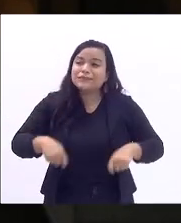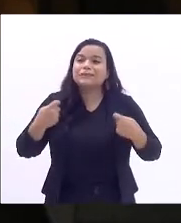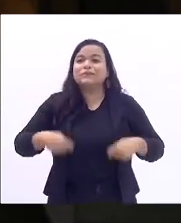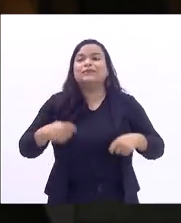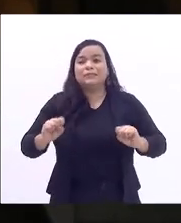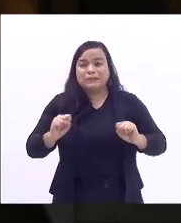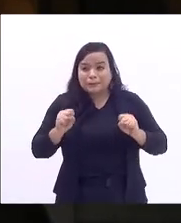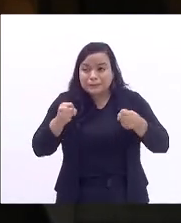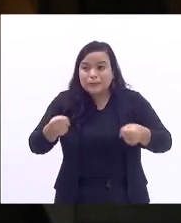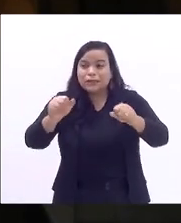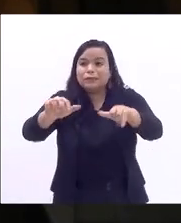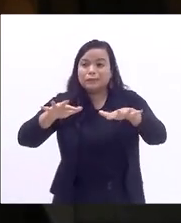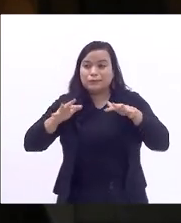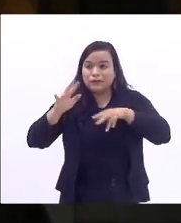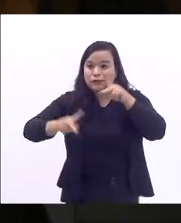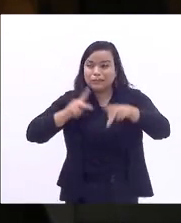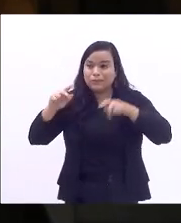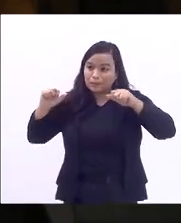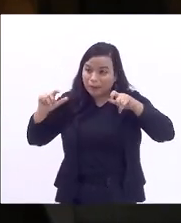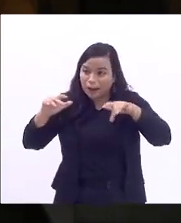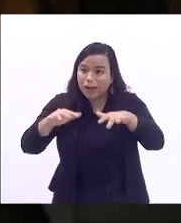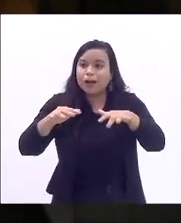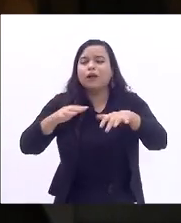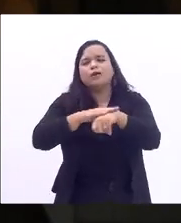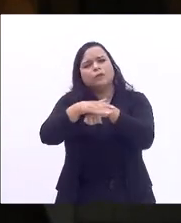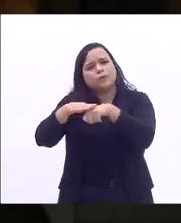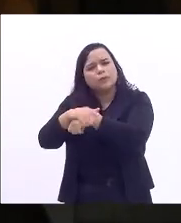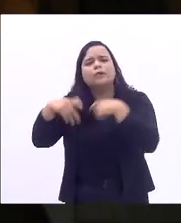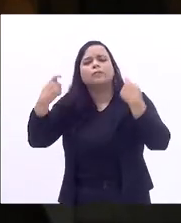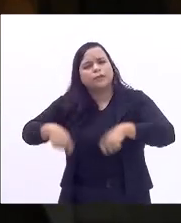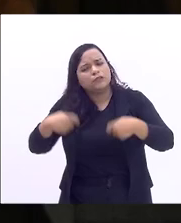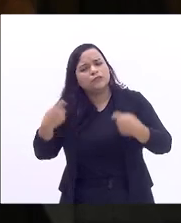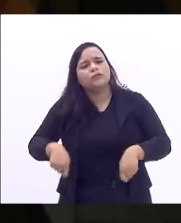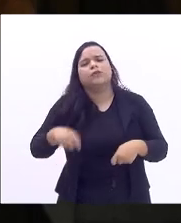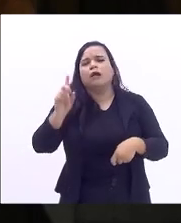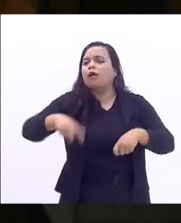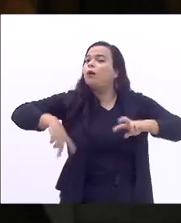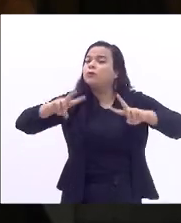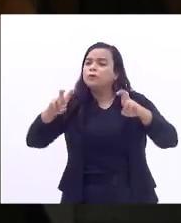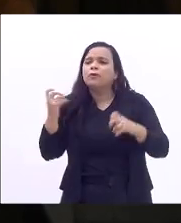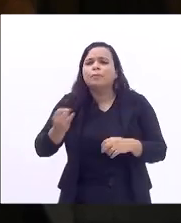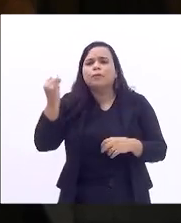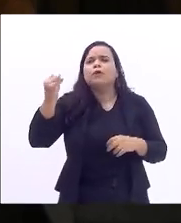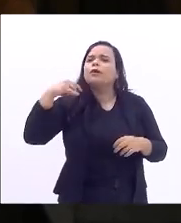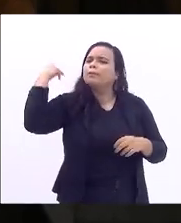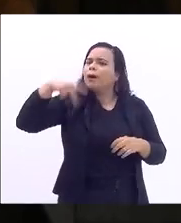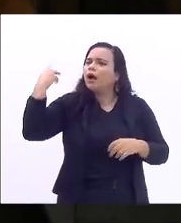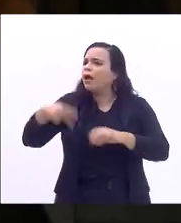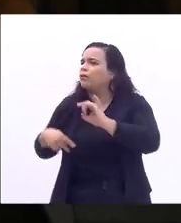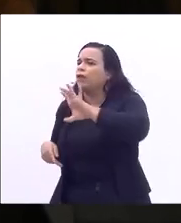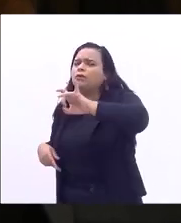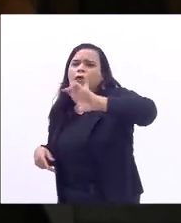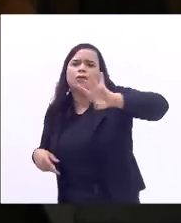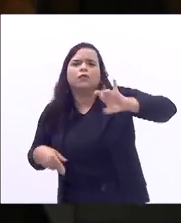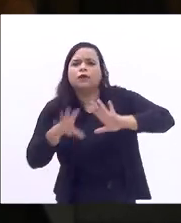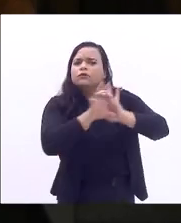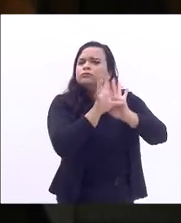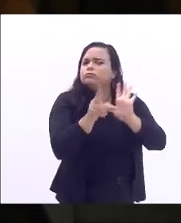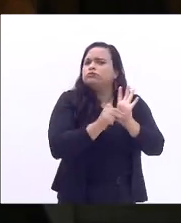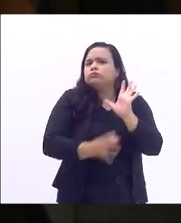de audiência pública claro que é um tema que precisa que os senhores parlamentares emendarem